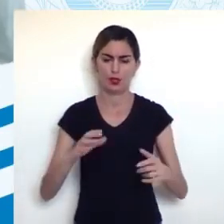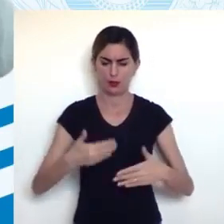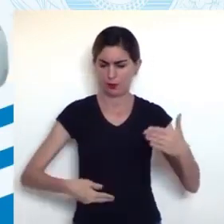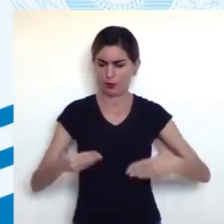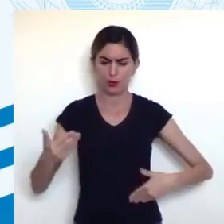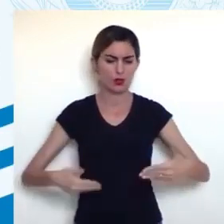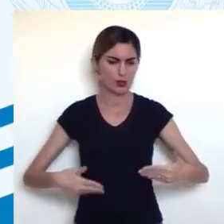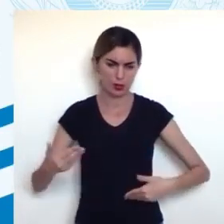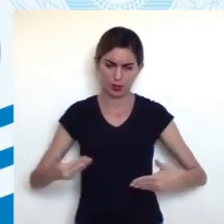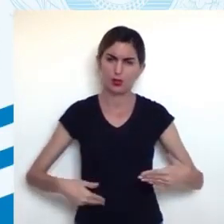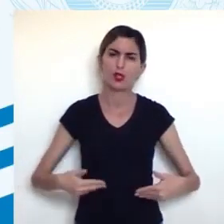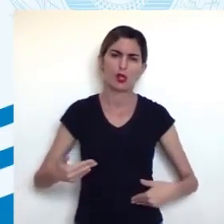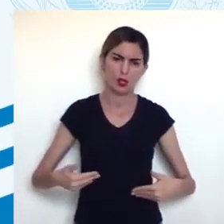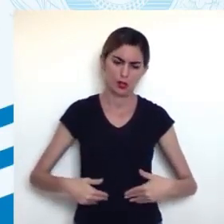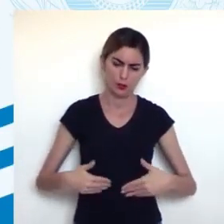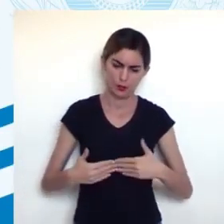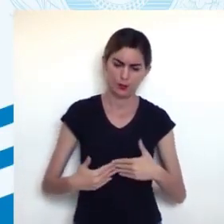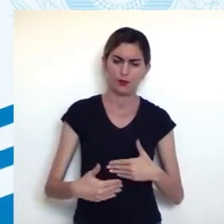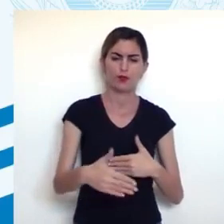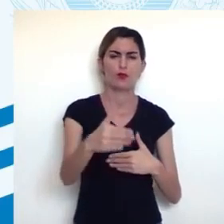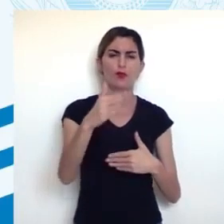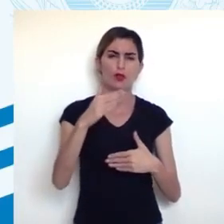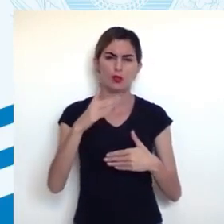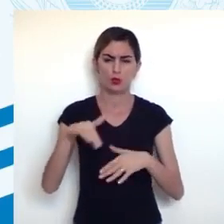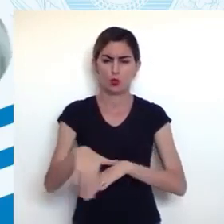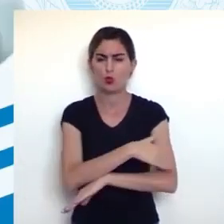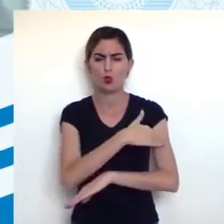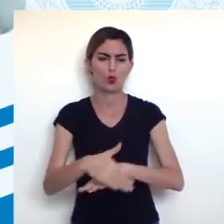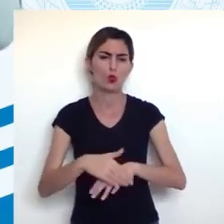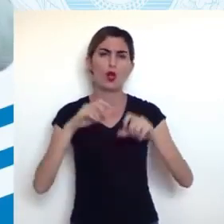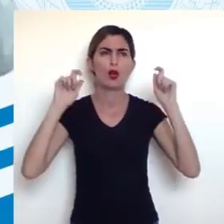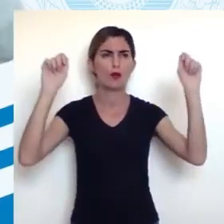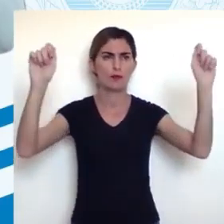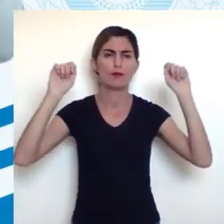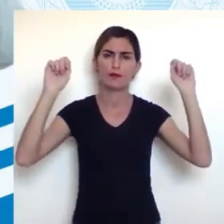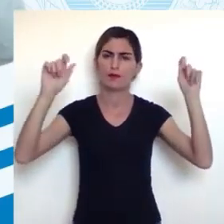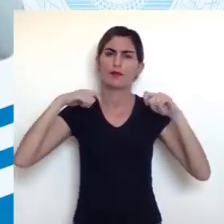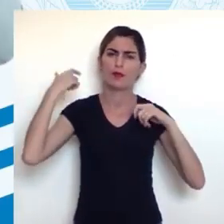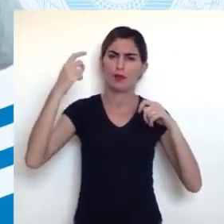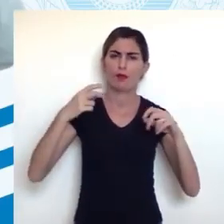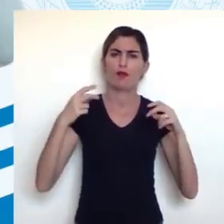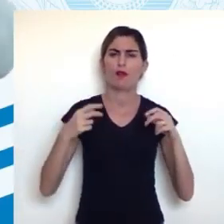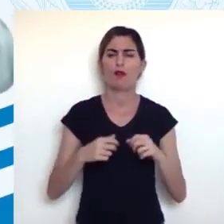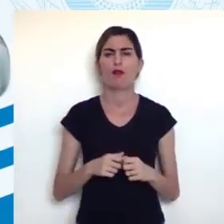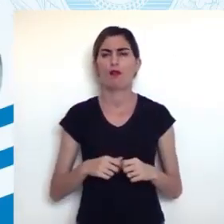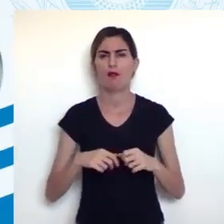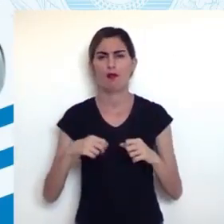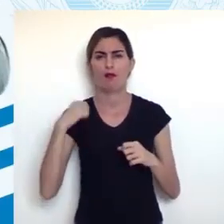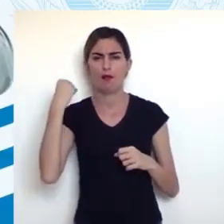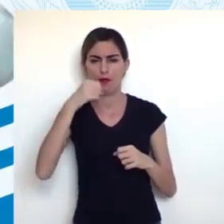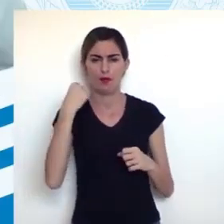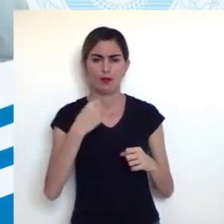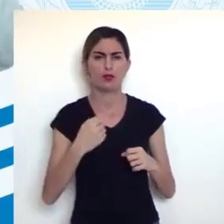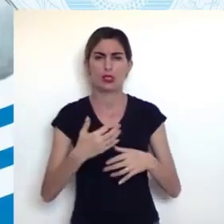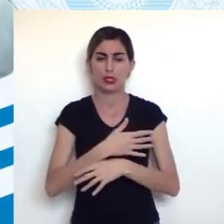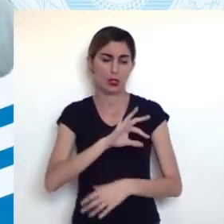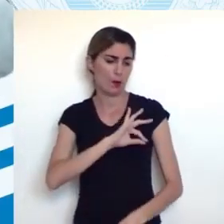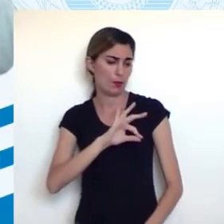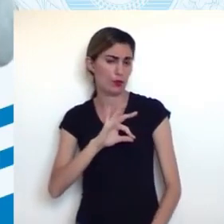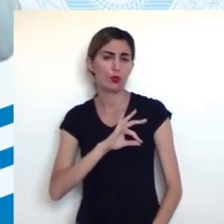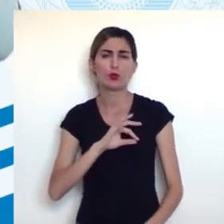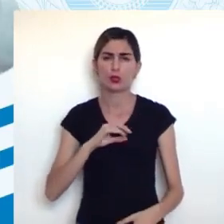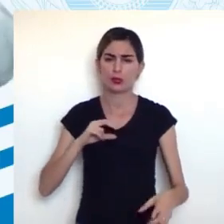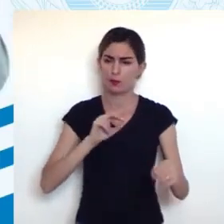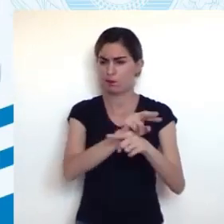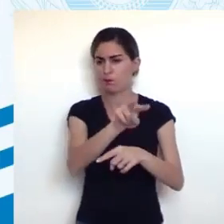os operários passavam a ocupar as ruas. Então, os operários ocupavam ruas, cidades, e a polícia